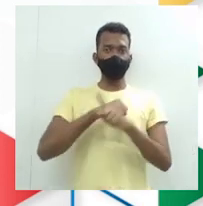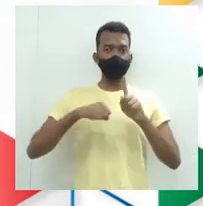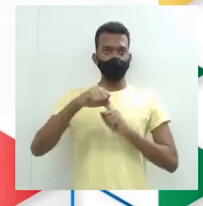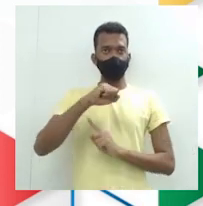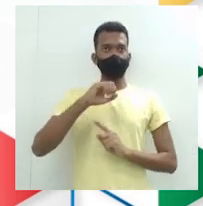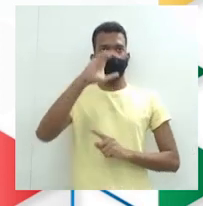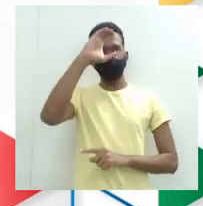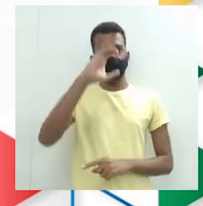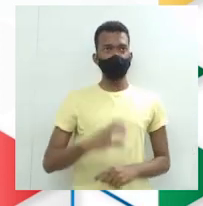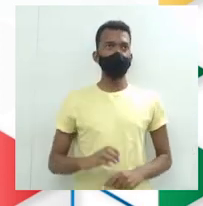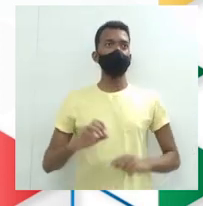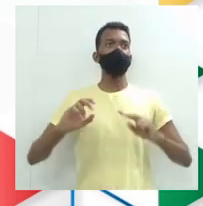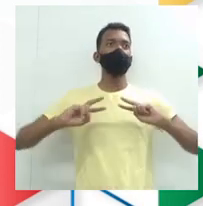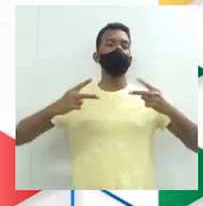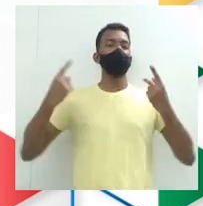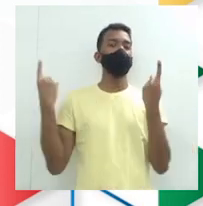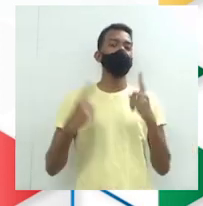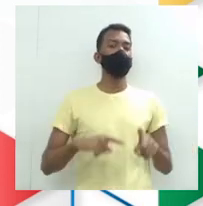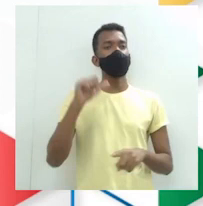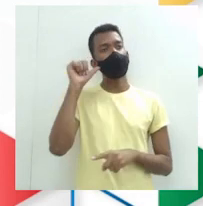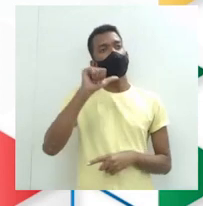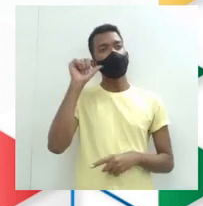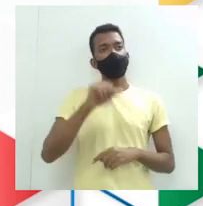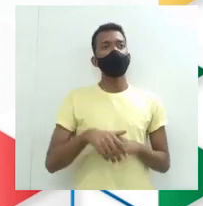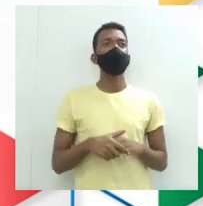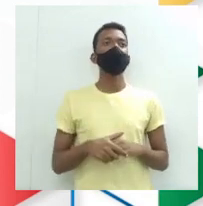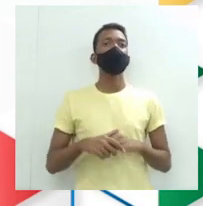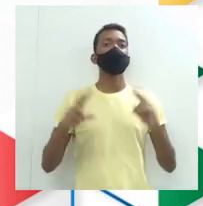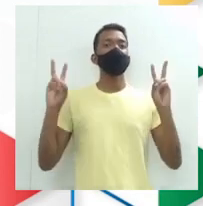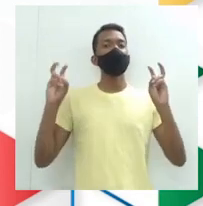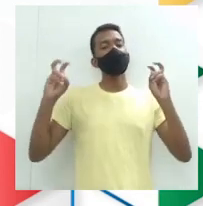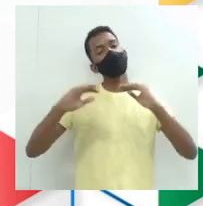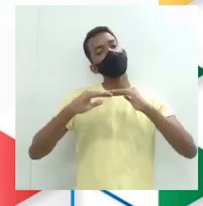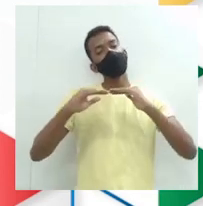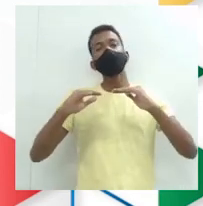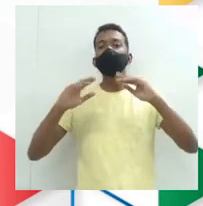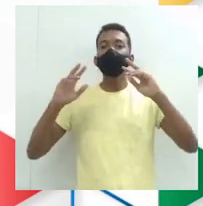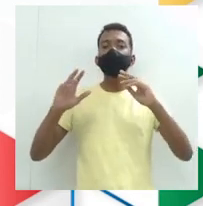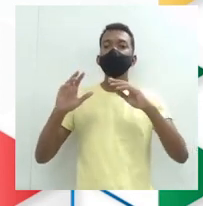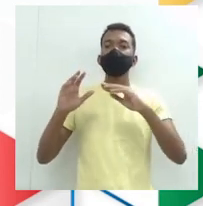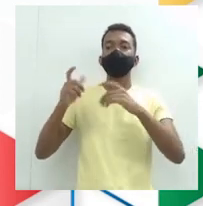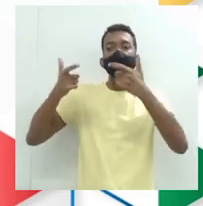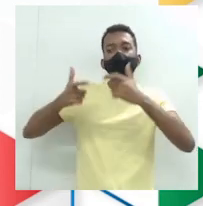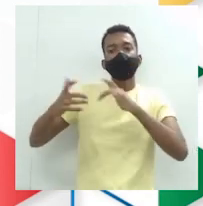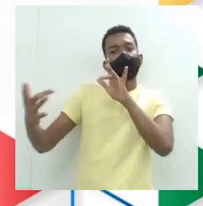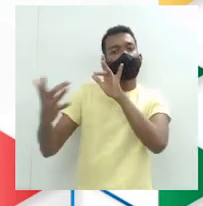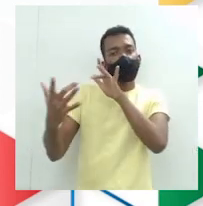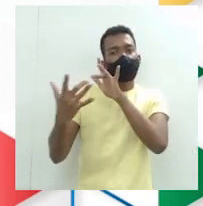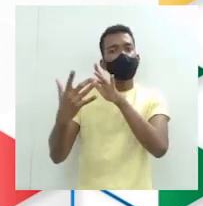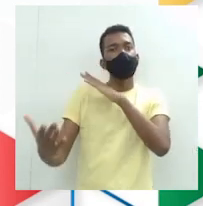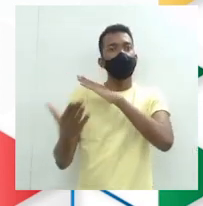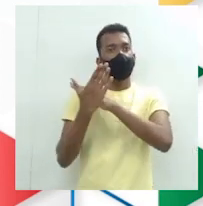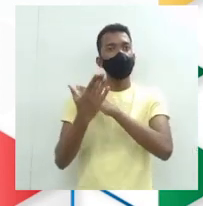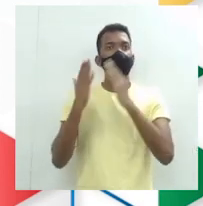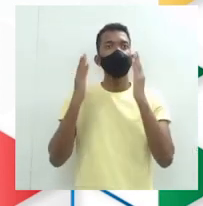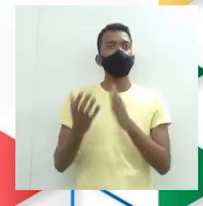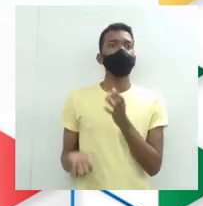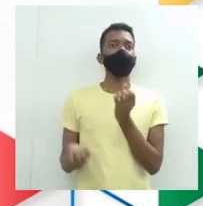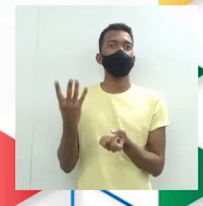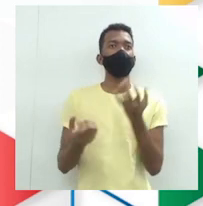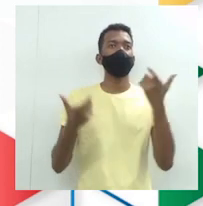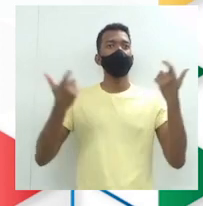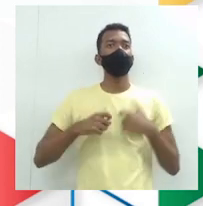against women, contra a mulher. As helplines, que seriam essas linhas e contatos de ajuda, foram